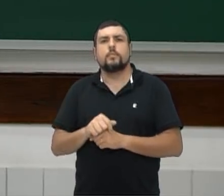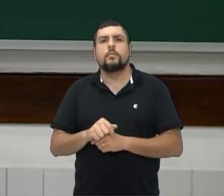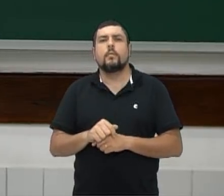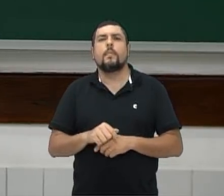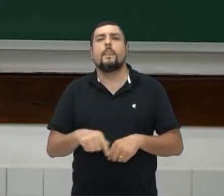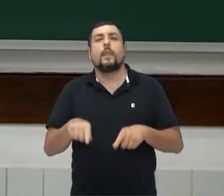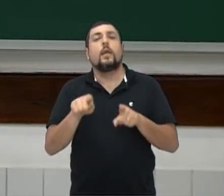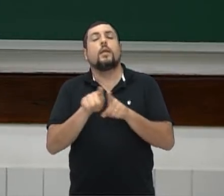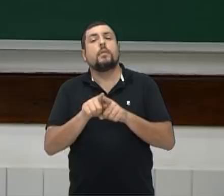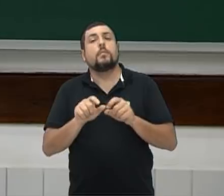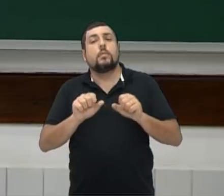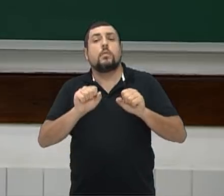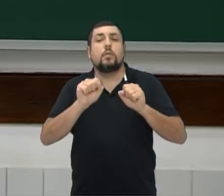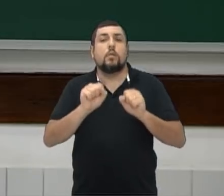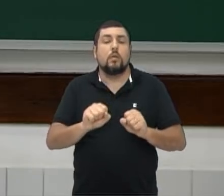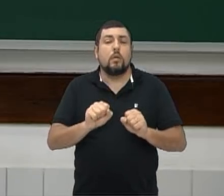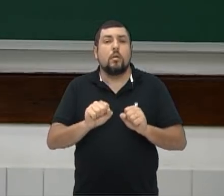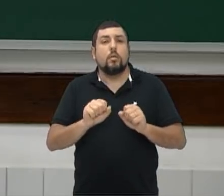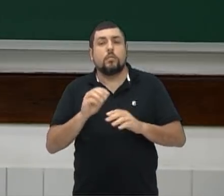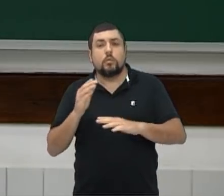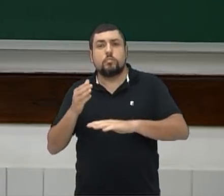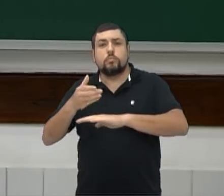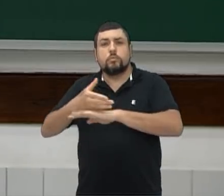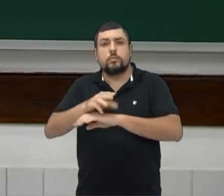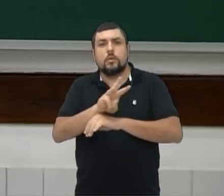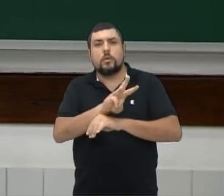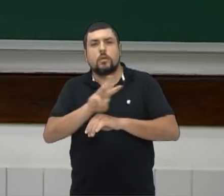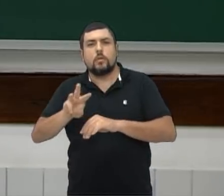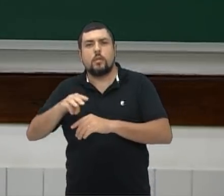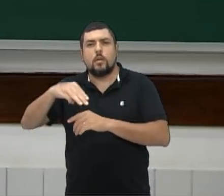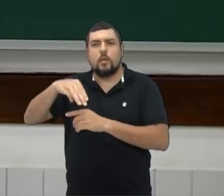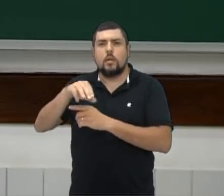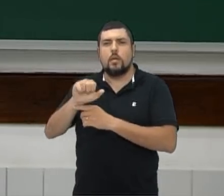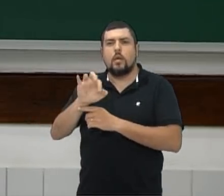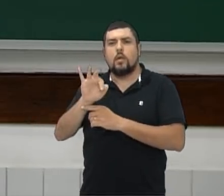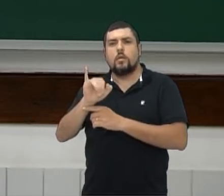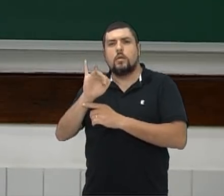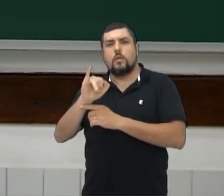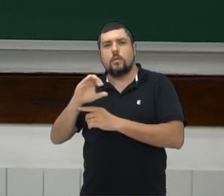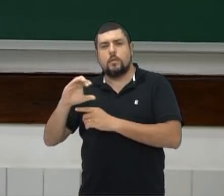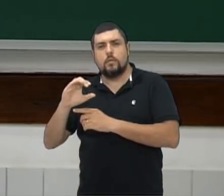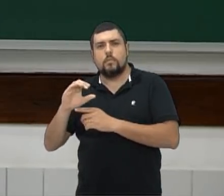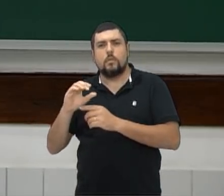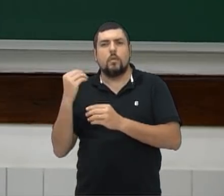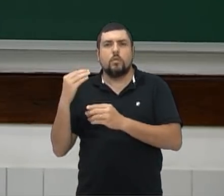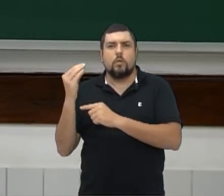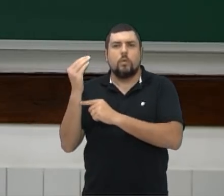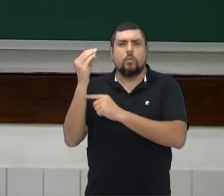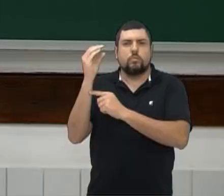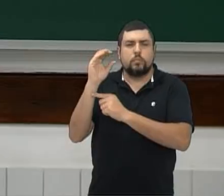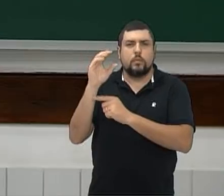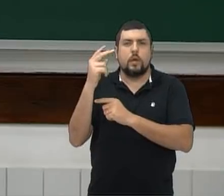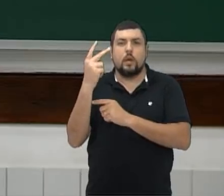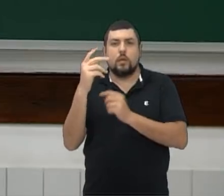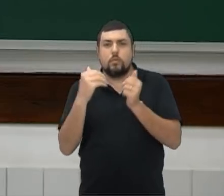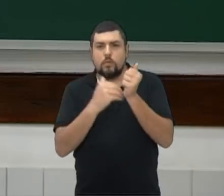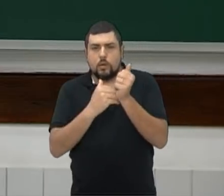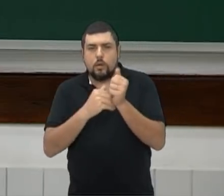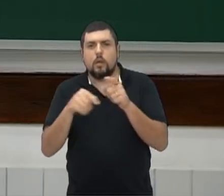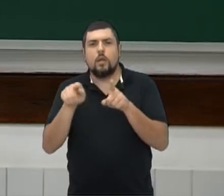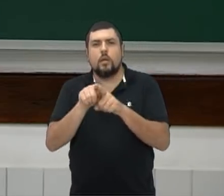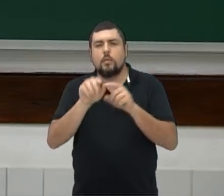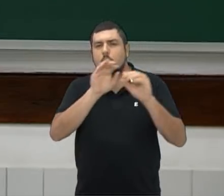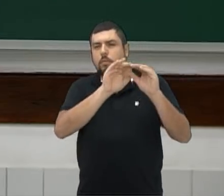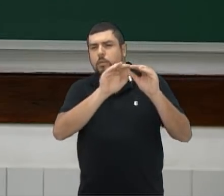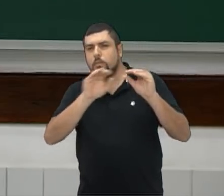também acessar o site do Matific, utilizando o seu usuário, @escola, e a sua senha também, que você